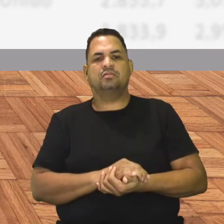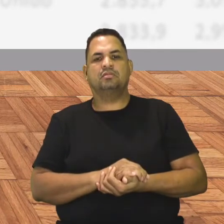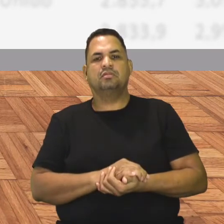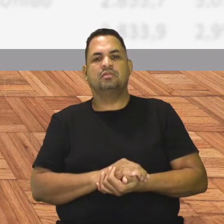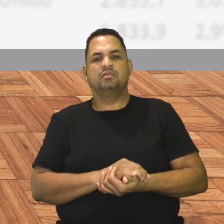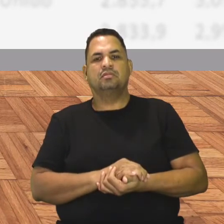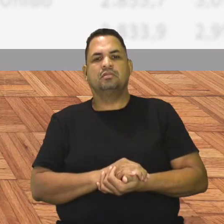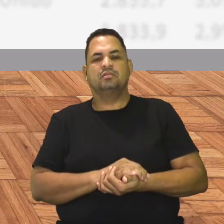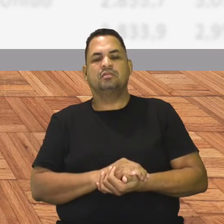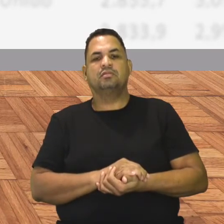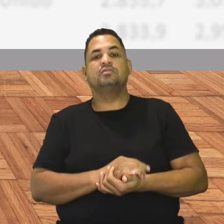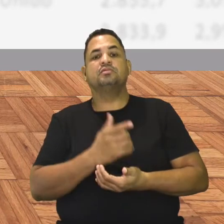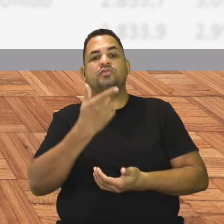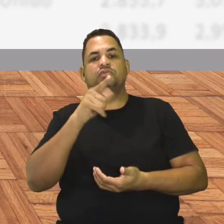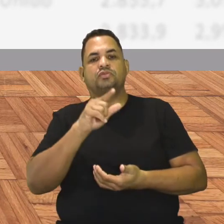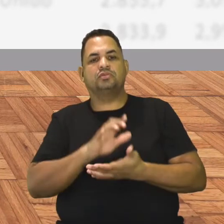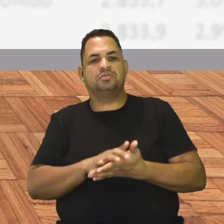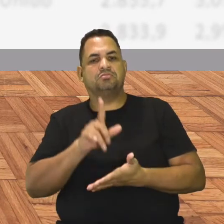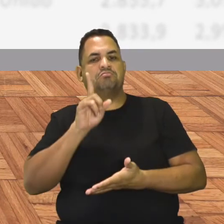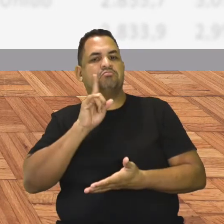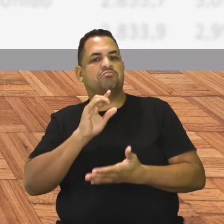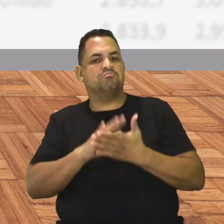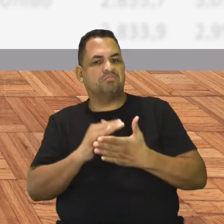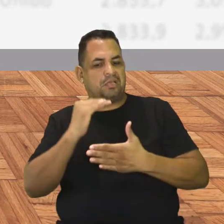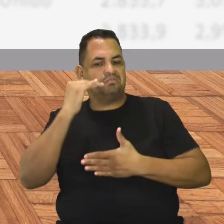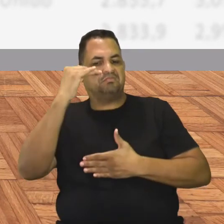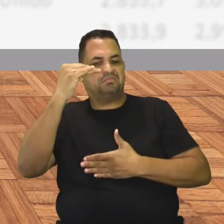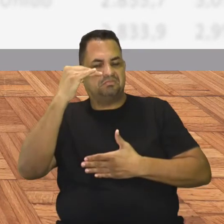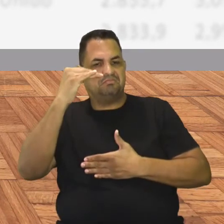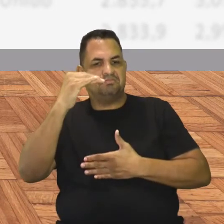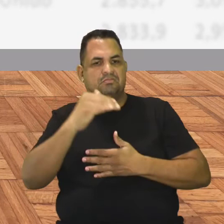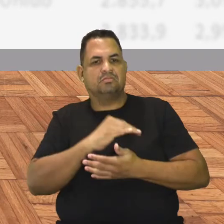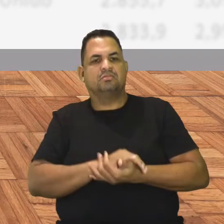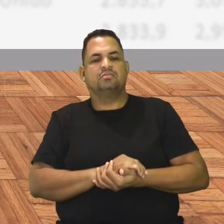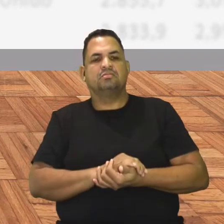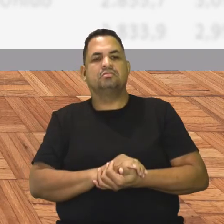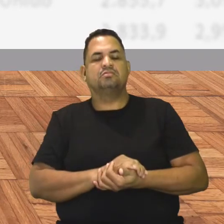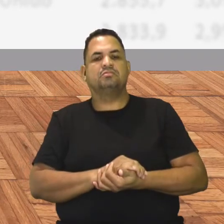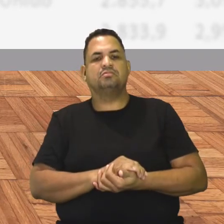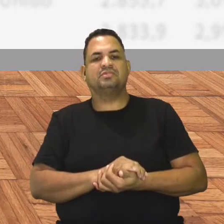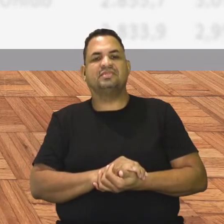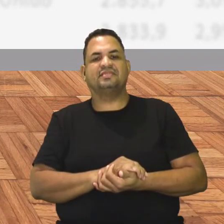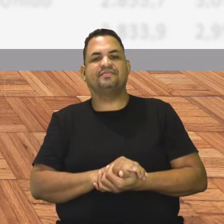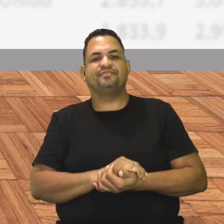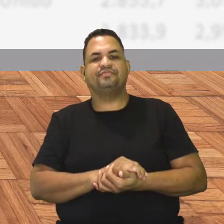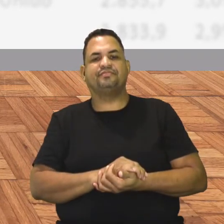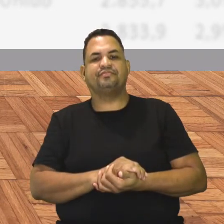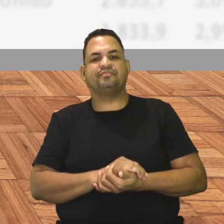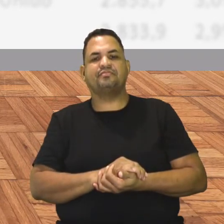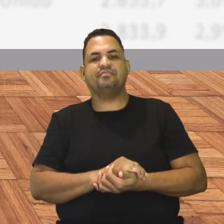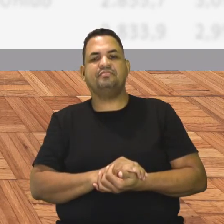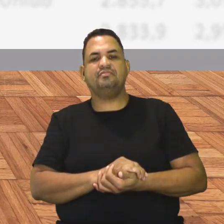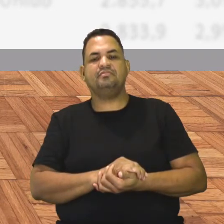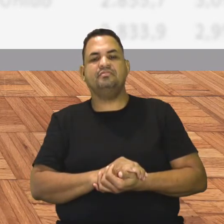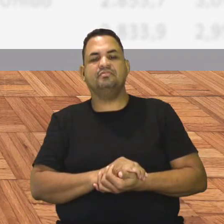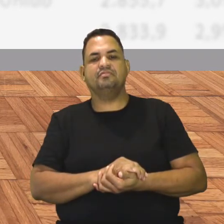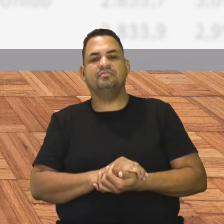estamos aí, novamente os Estados Unidos ainda está na frente. Ainda está na frente, com